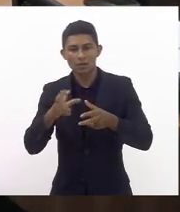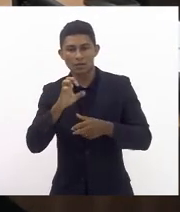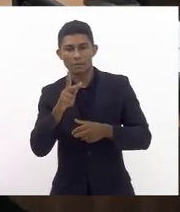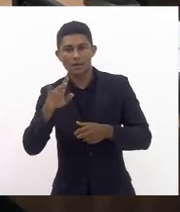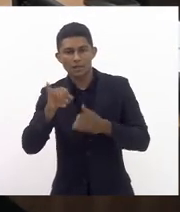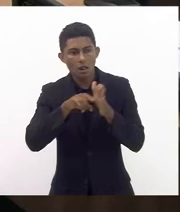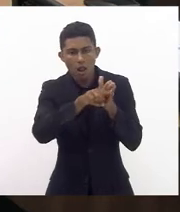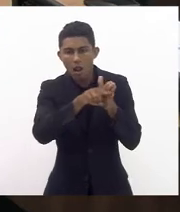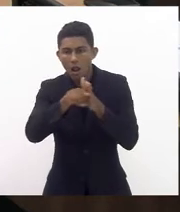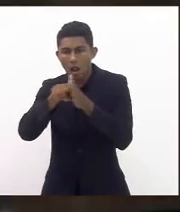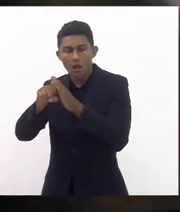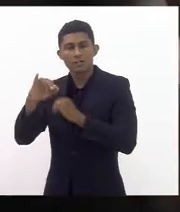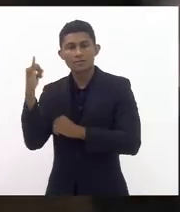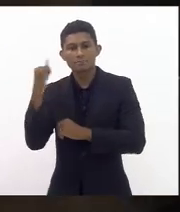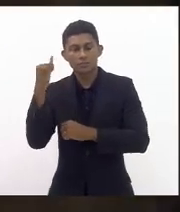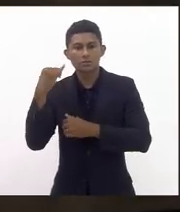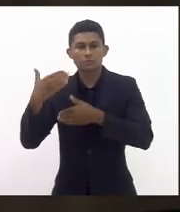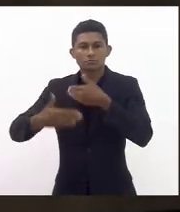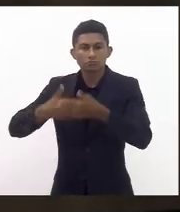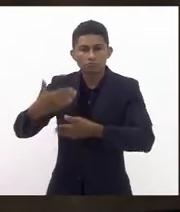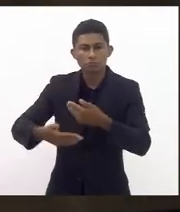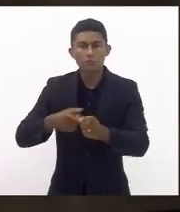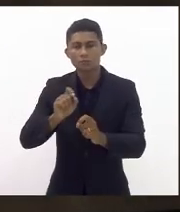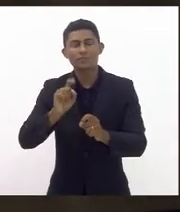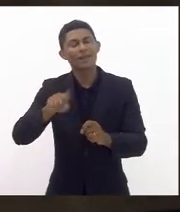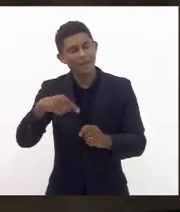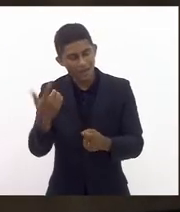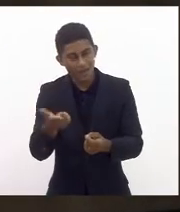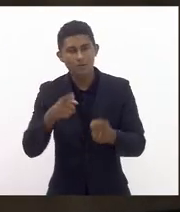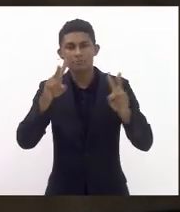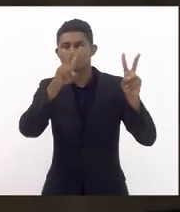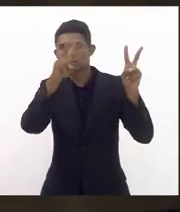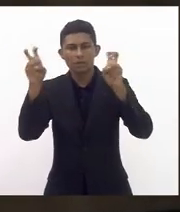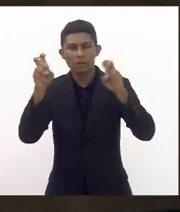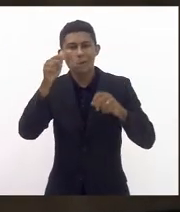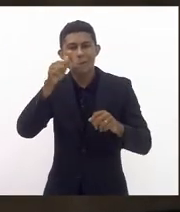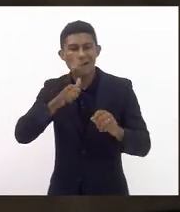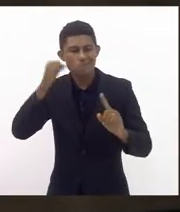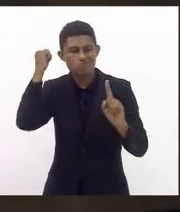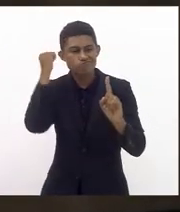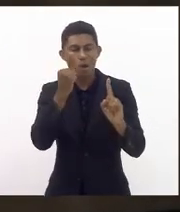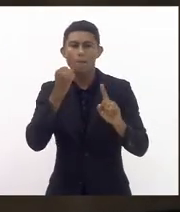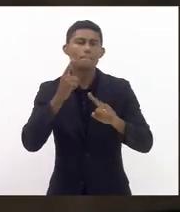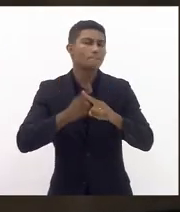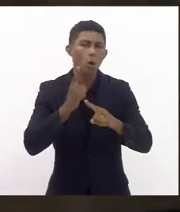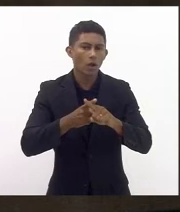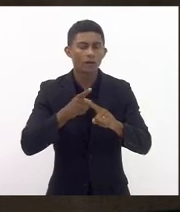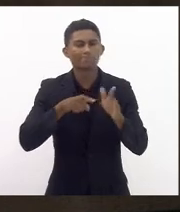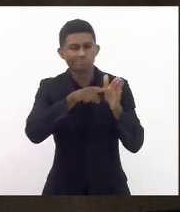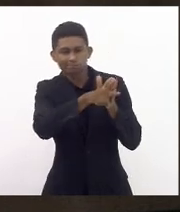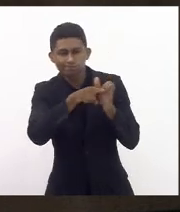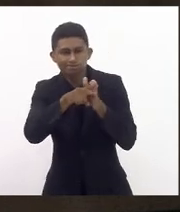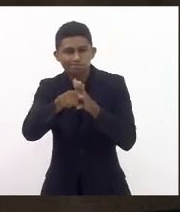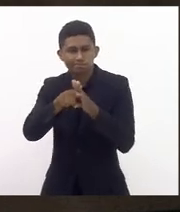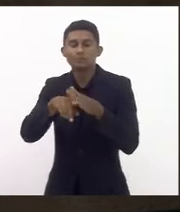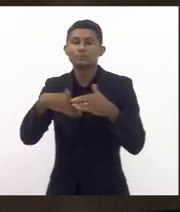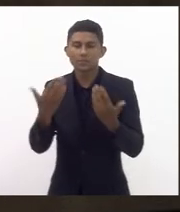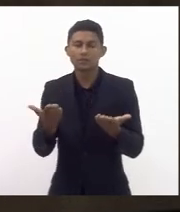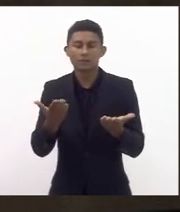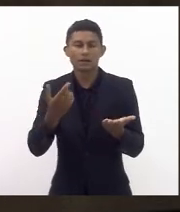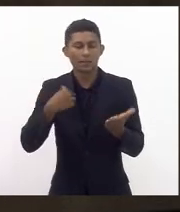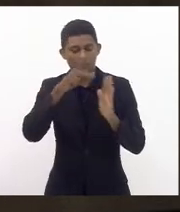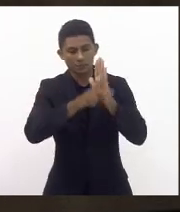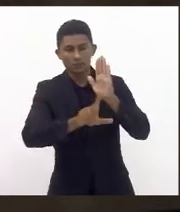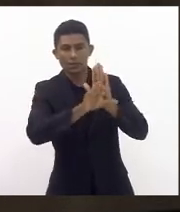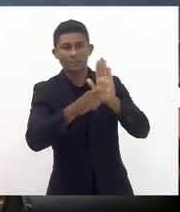muito importante, que aprofundou as investigações sobre feminicídio no Rio de Janeiro. De novo, repito aqui, por esta comissão agora, no mérito, parecer,